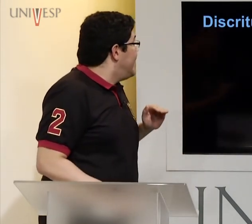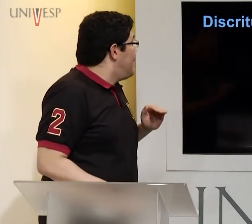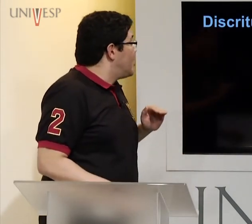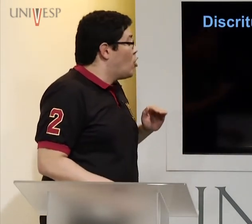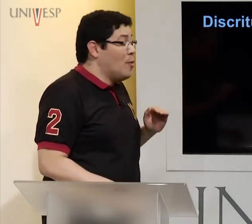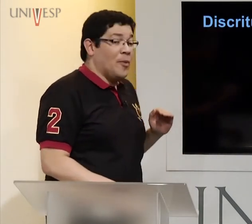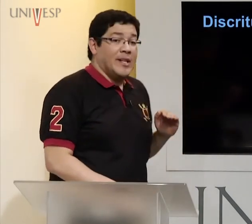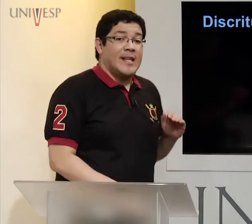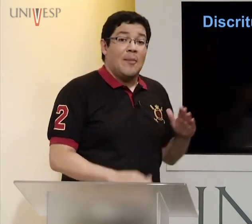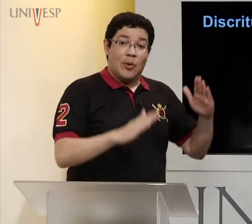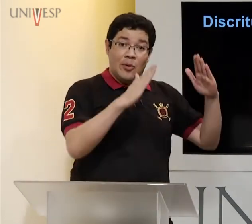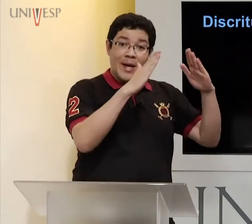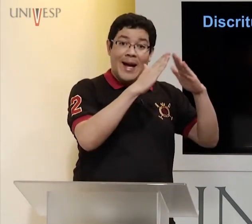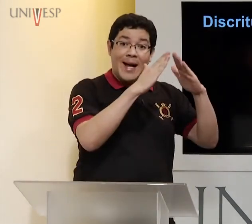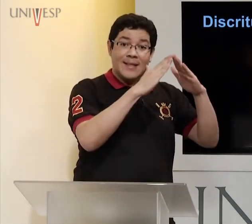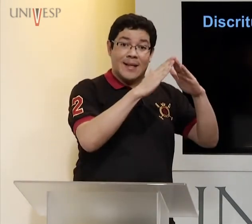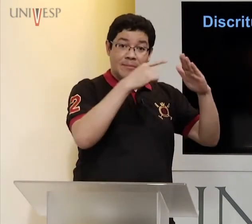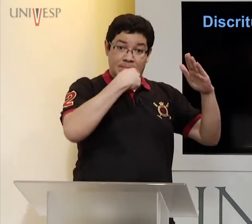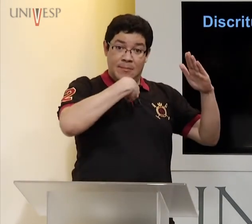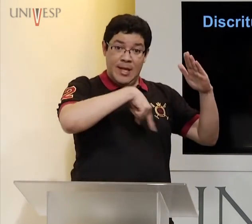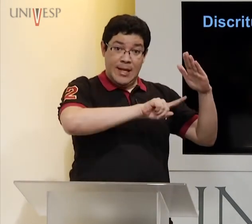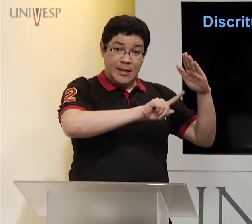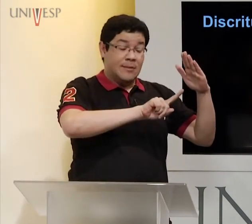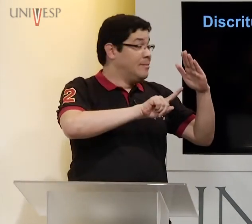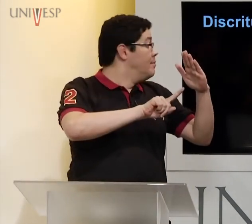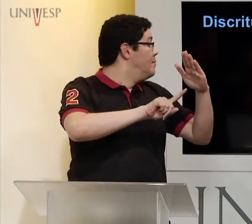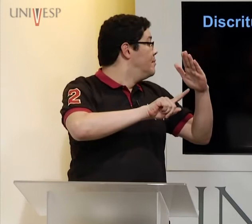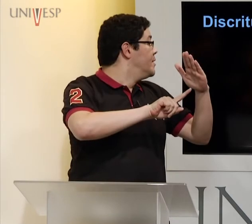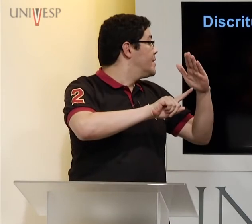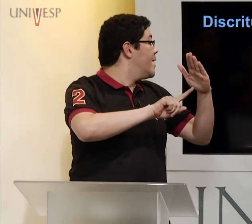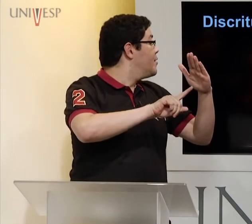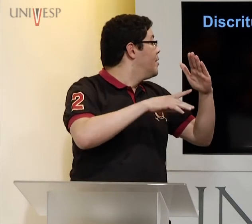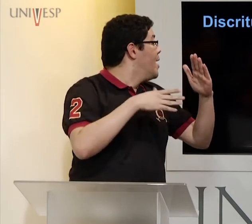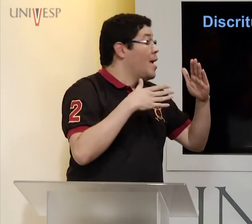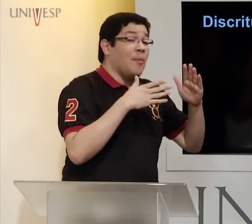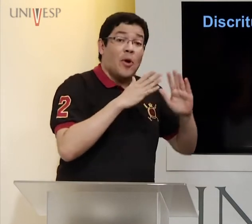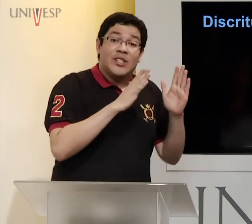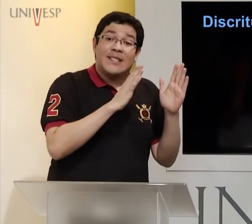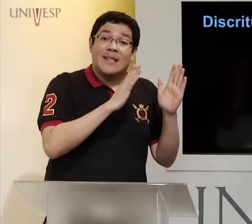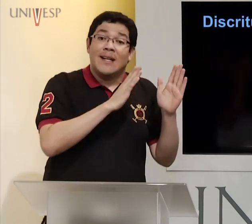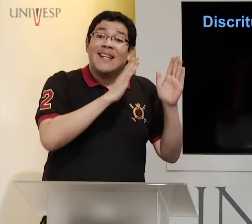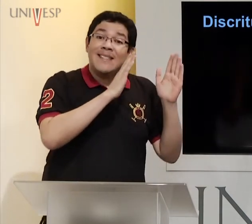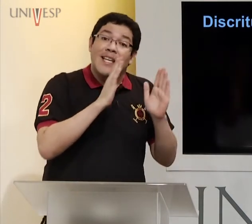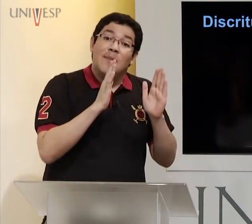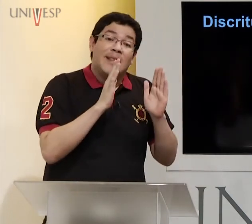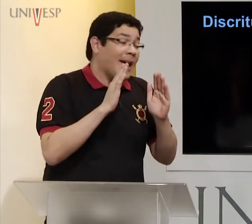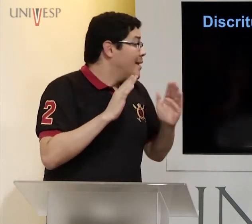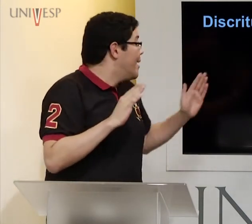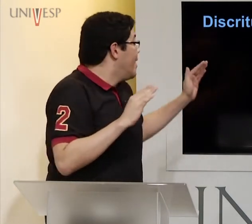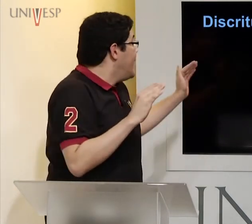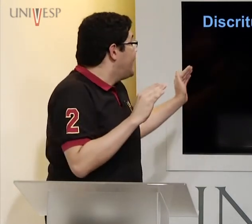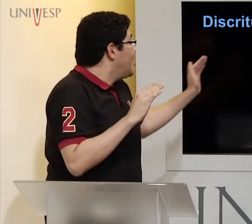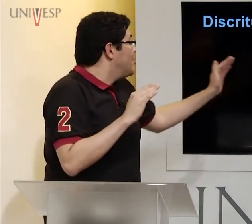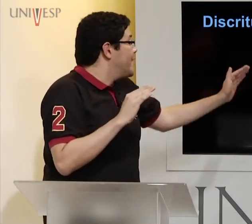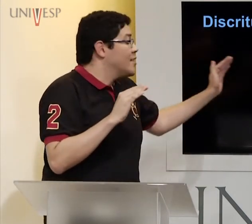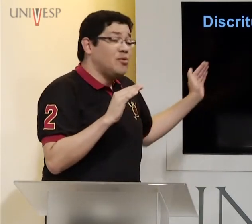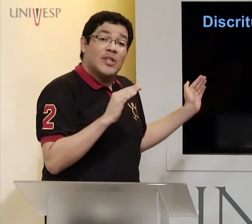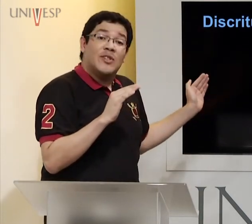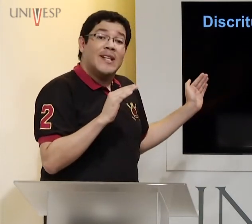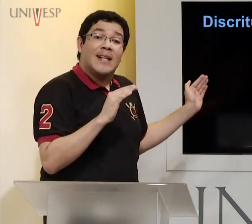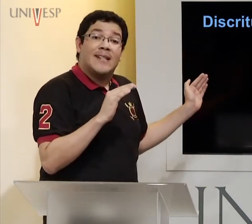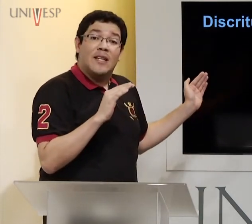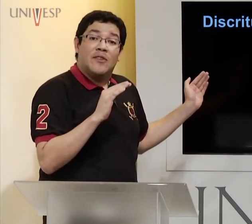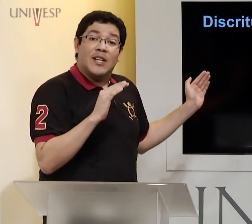frase em libras como, por exemplo, casa, ir, certo? Pode ser segmentada em termos dessas